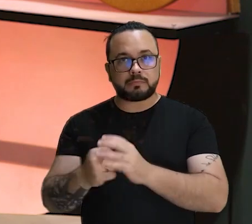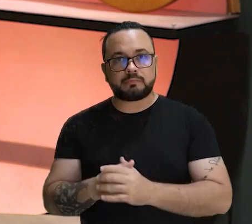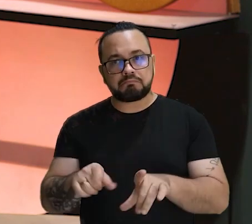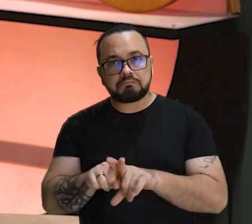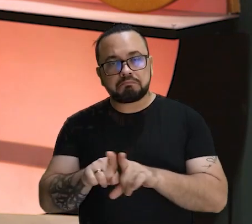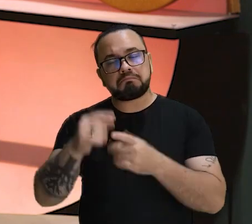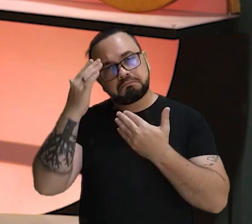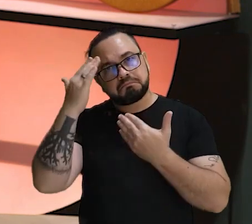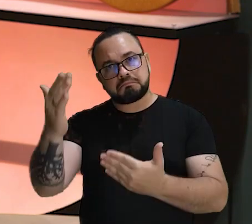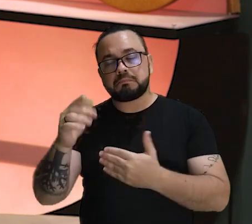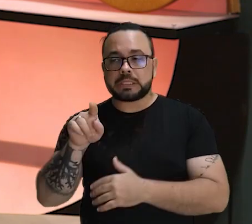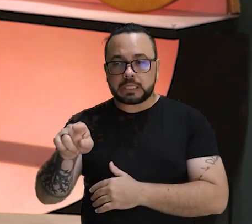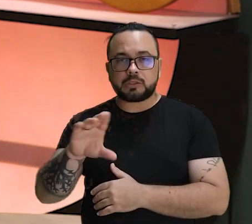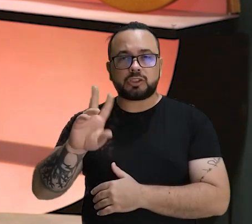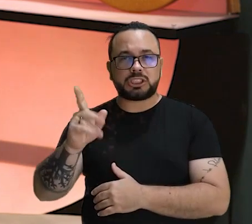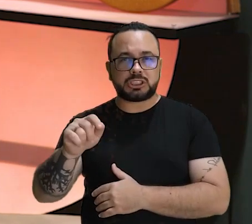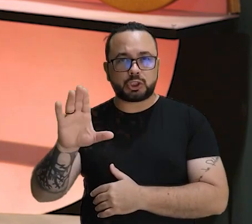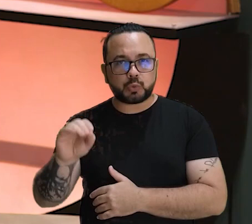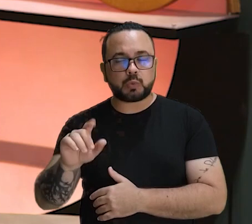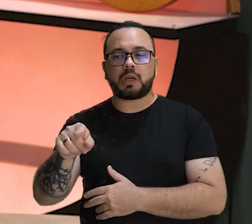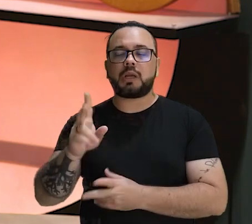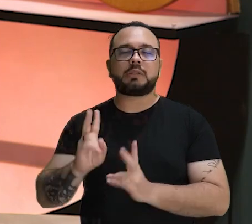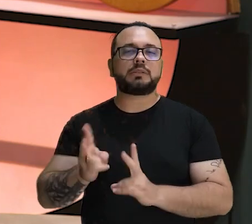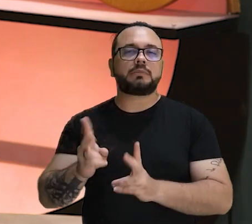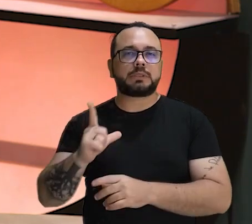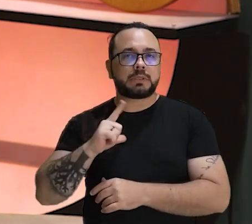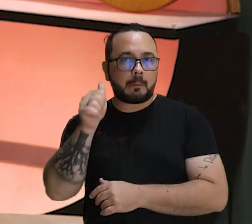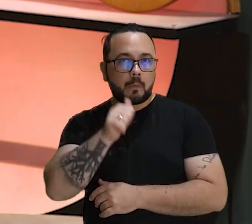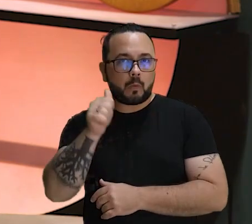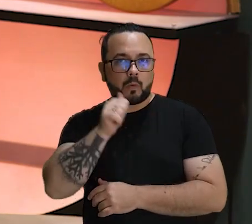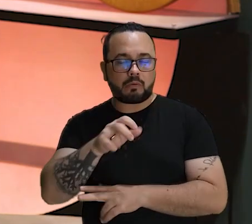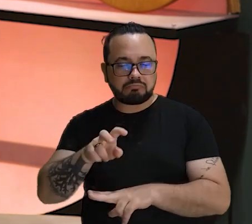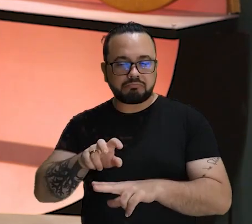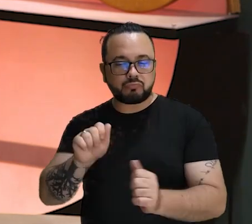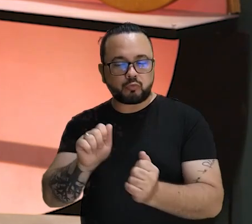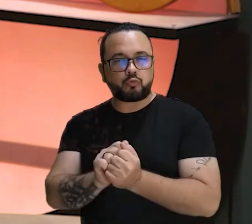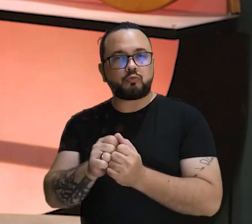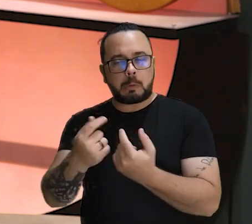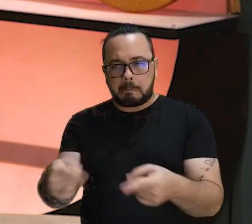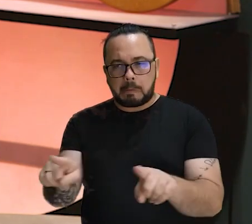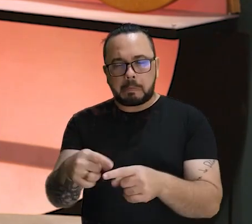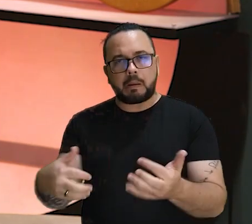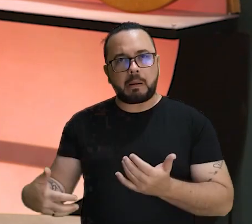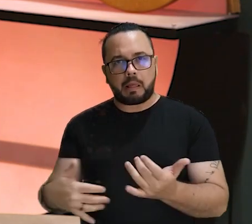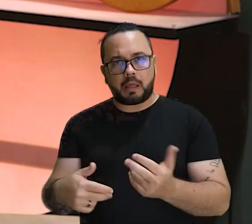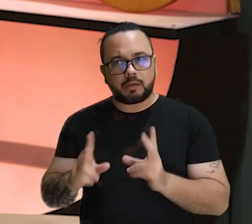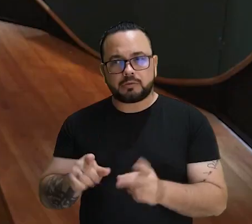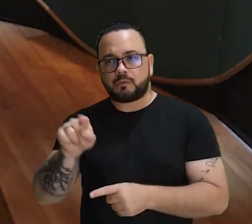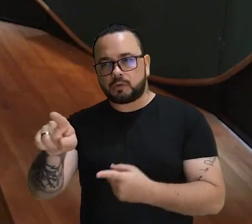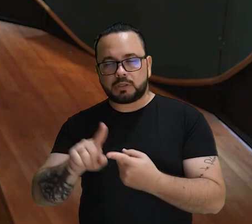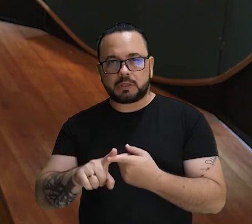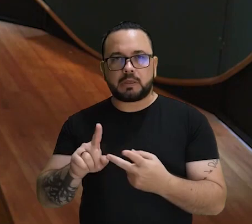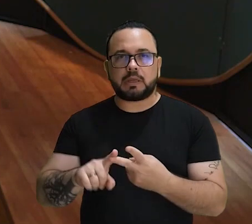assim, e agradecer a ele, foi o fato dele sempre ter mulheres tocando com ele na banda, né? Sim.